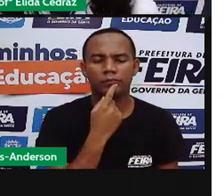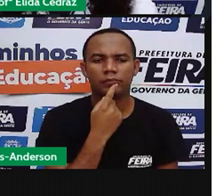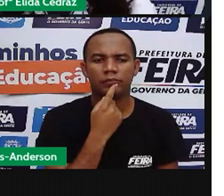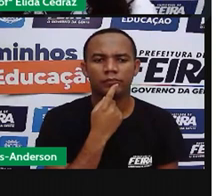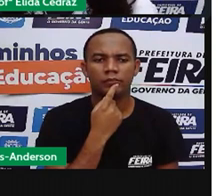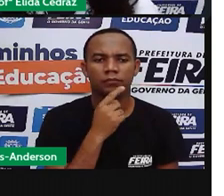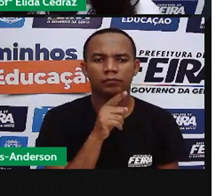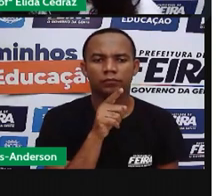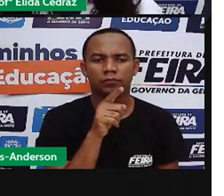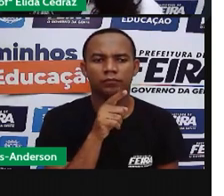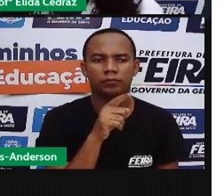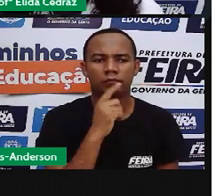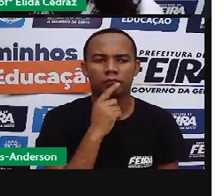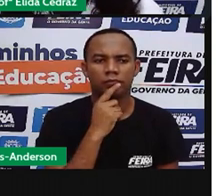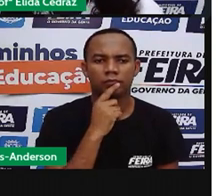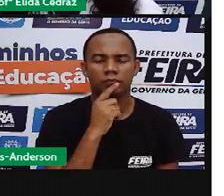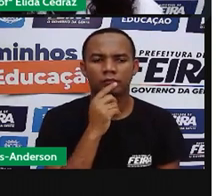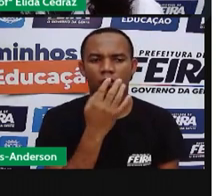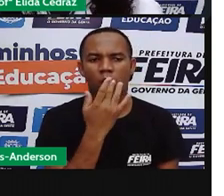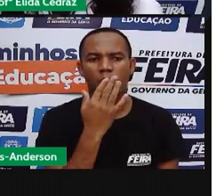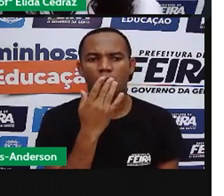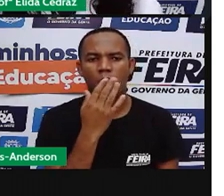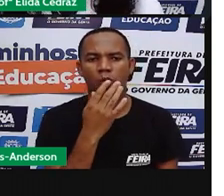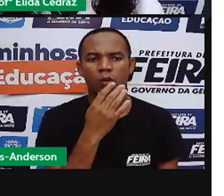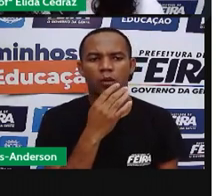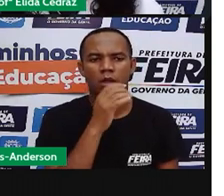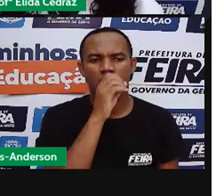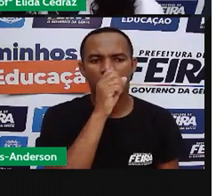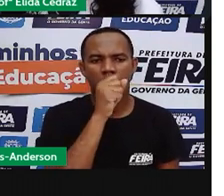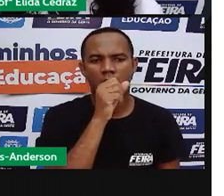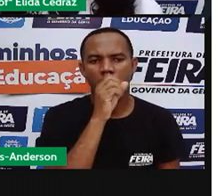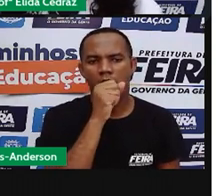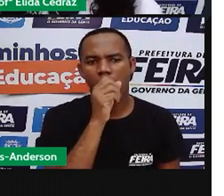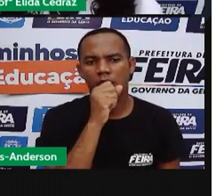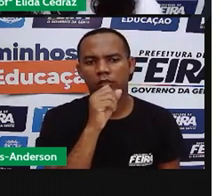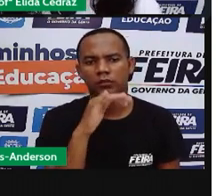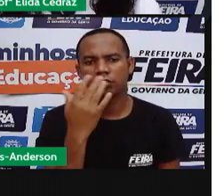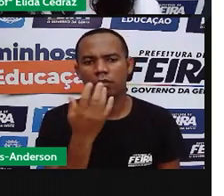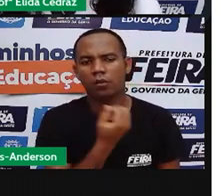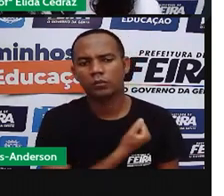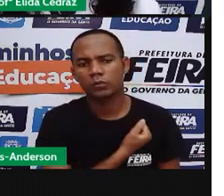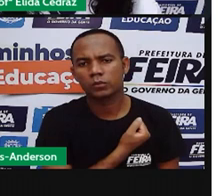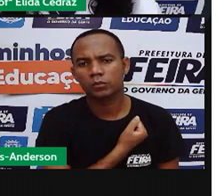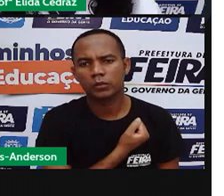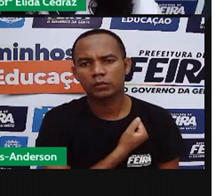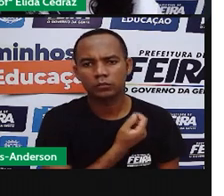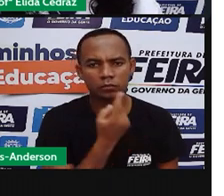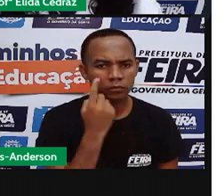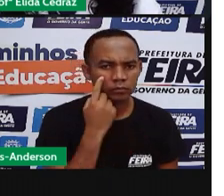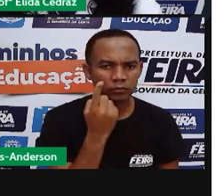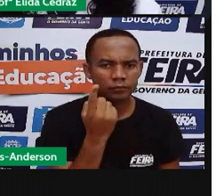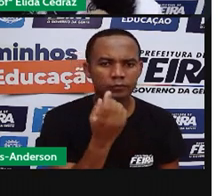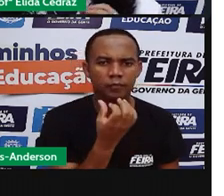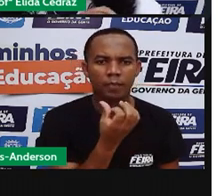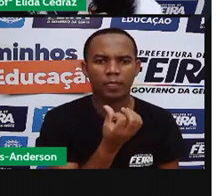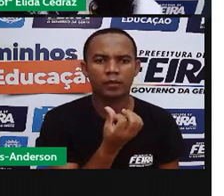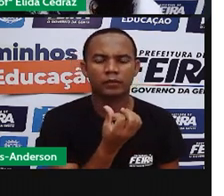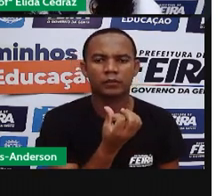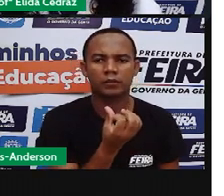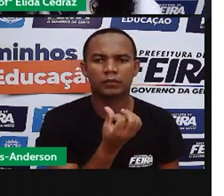direita. A cor laranja. Qual é o número da cor laranja? O